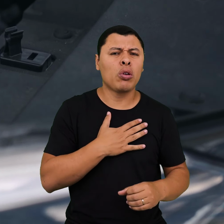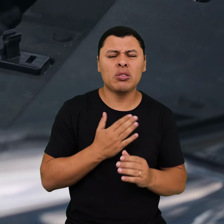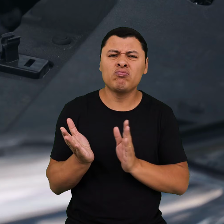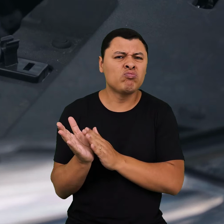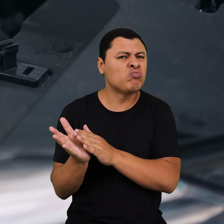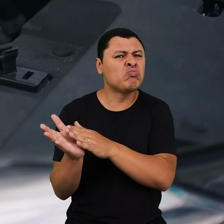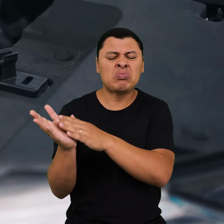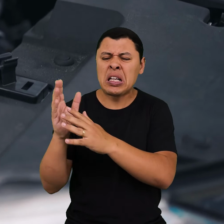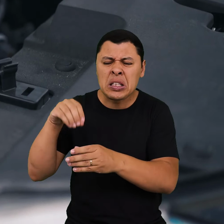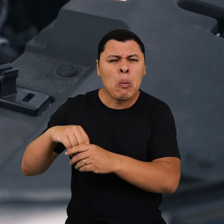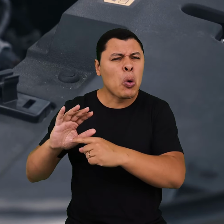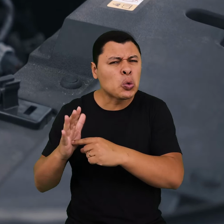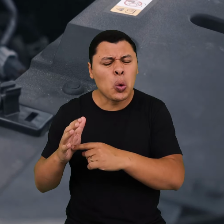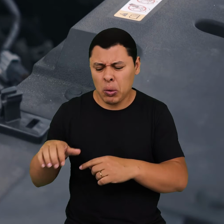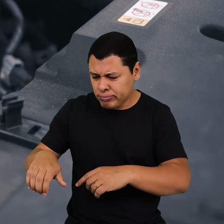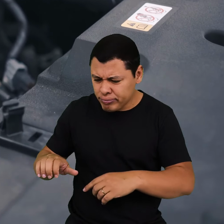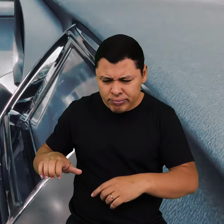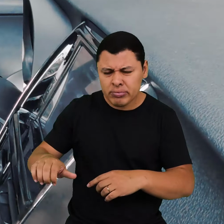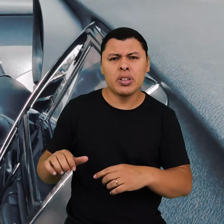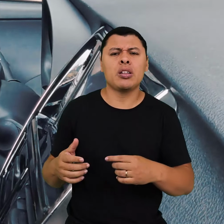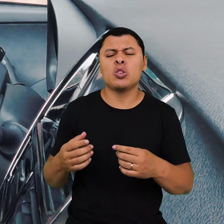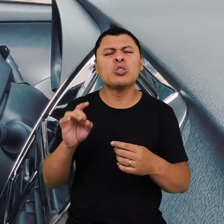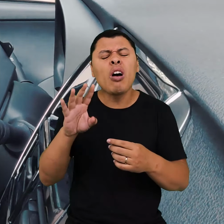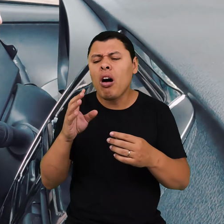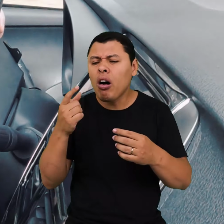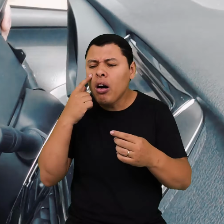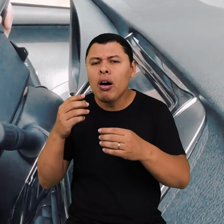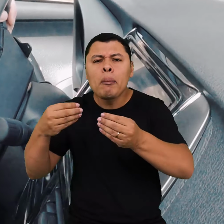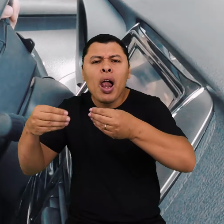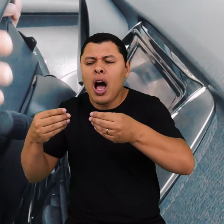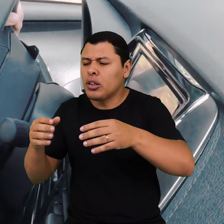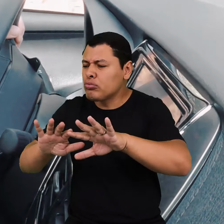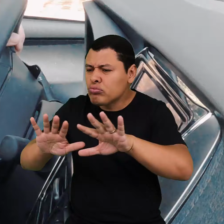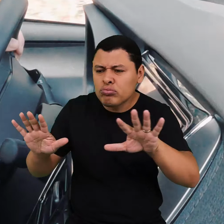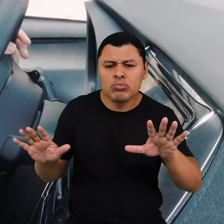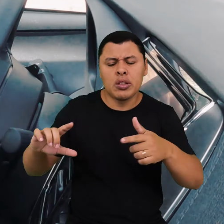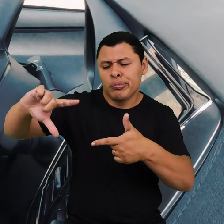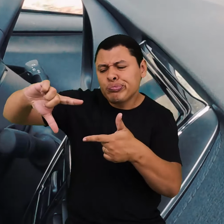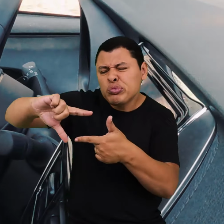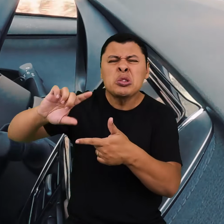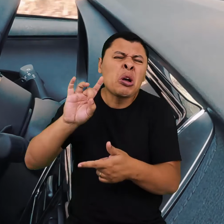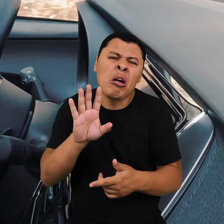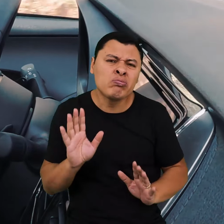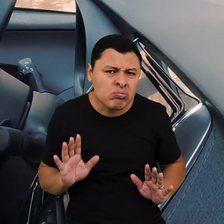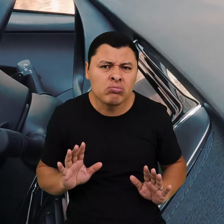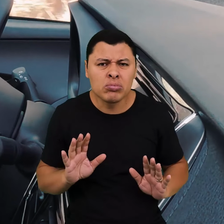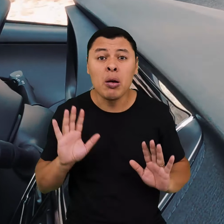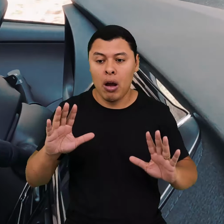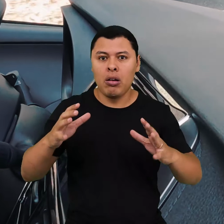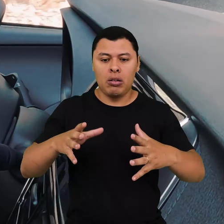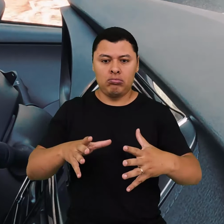para a parte técnica mesmo. Questão de qualidade, algumas coisas, qualidade percebida que acho que poderia ser um pouco melhor, parte de infotainment, mas de espaço,